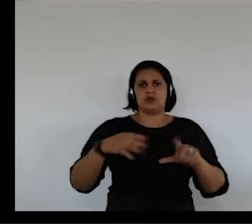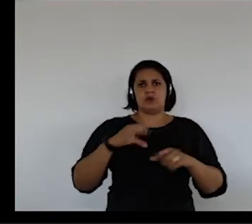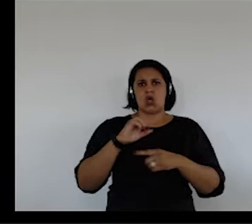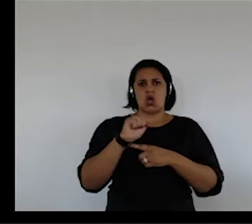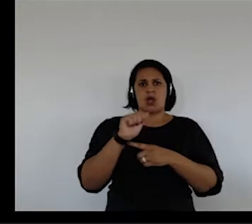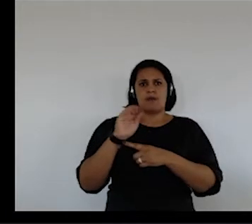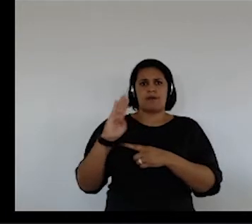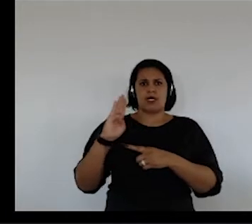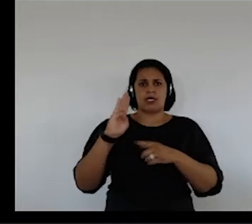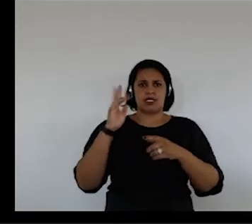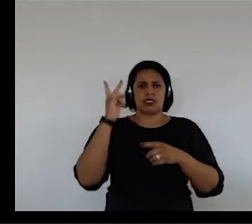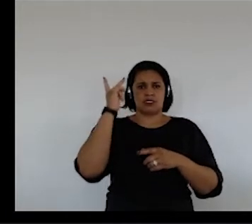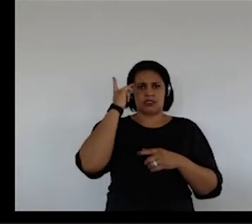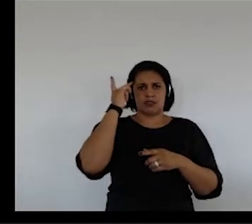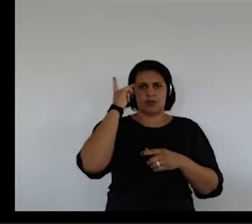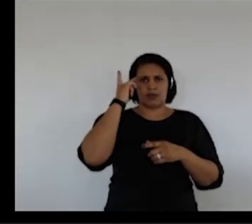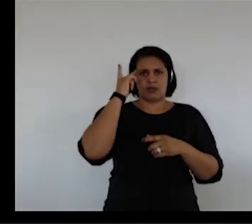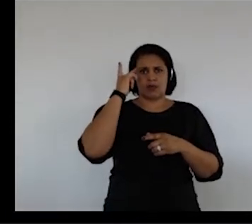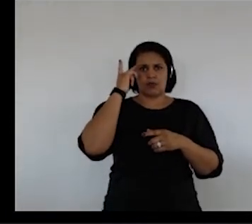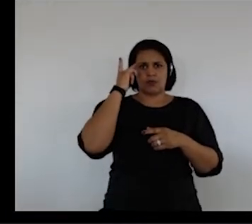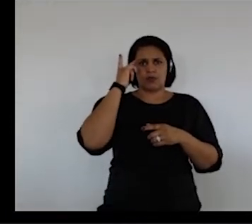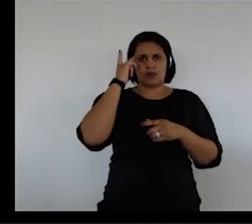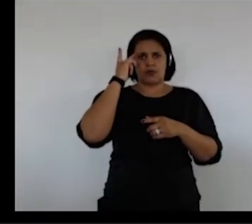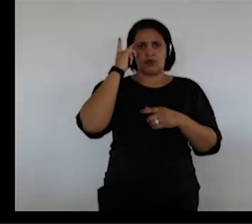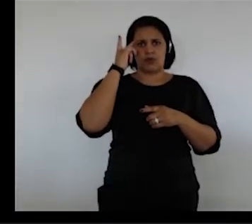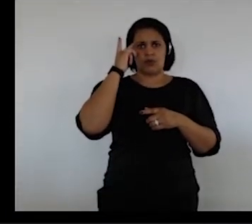Paulo, diretora tesoureira